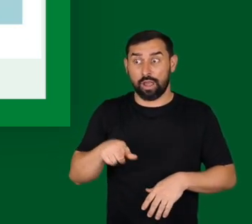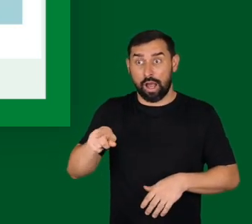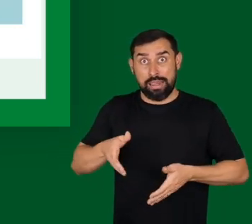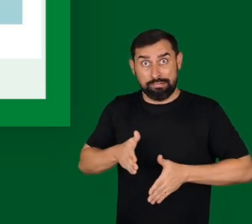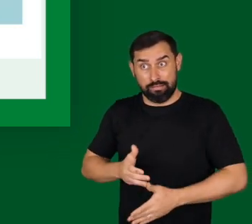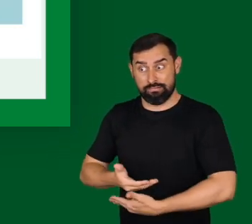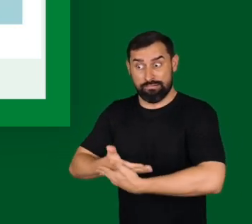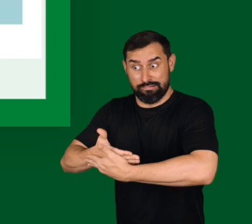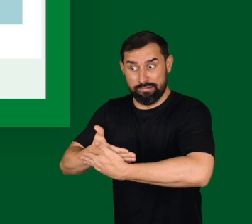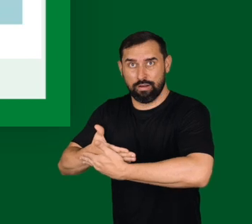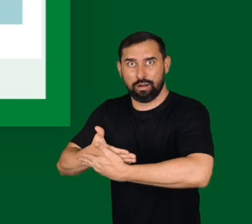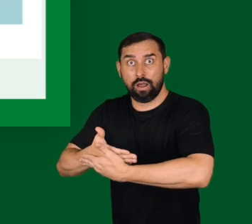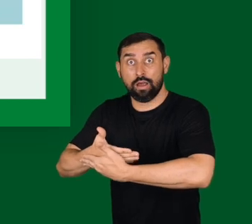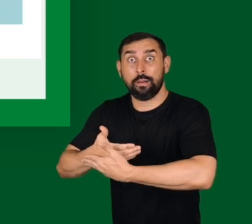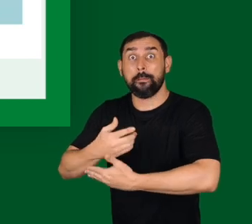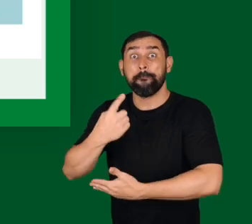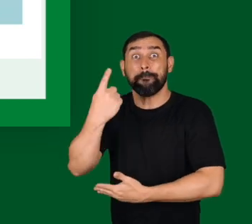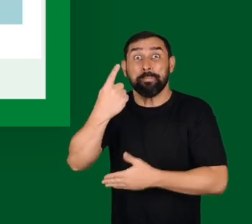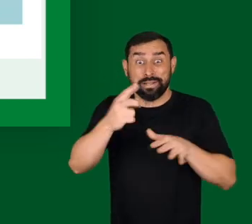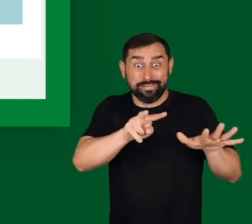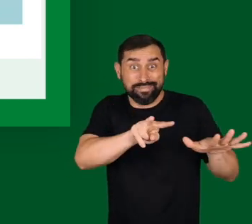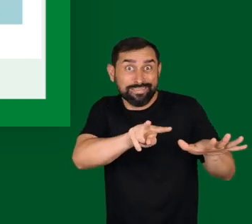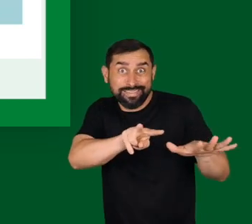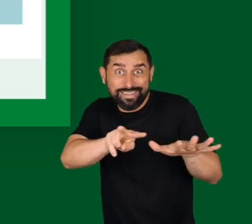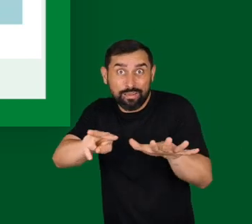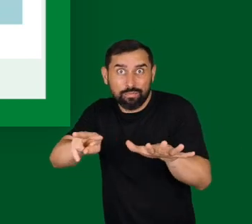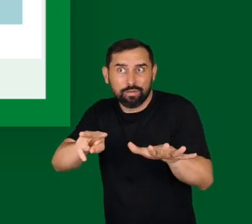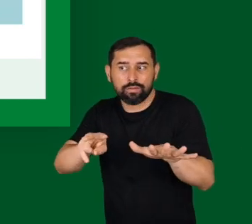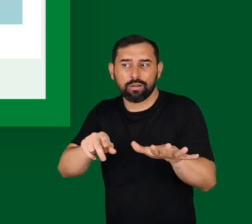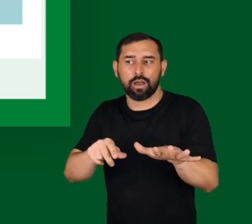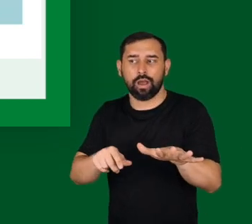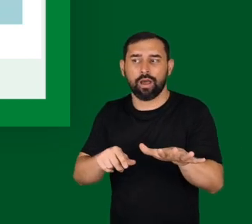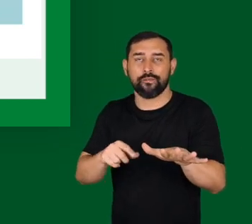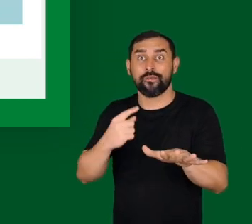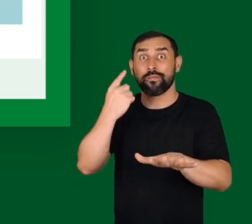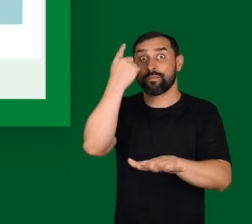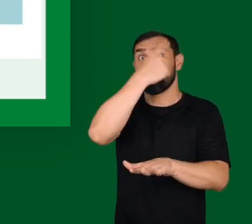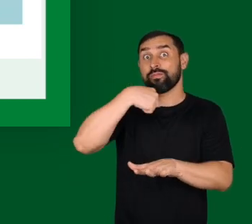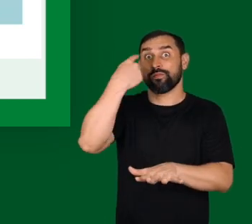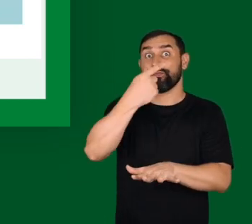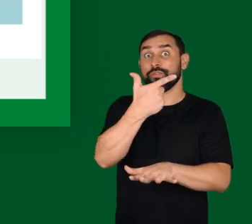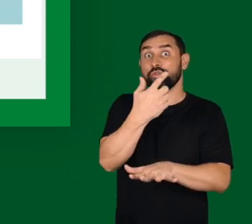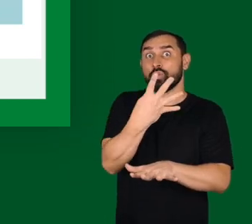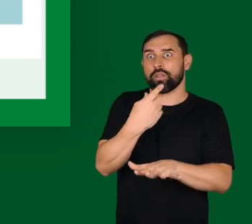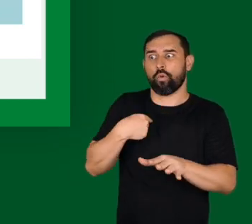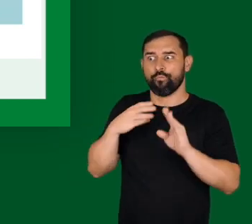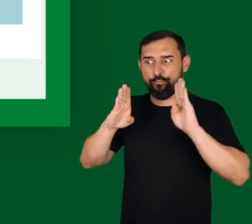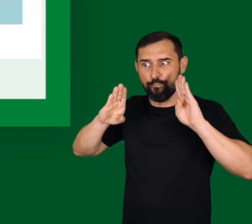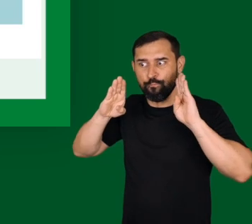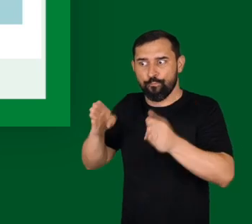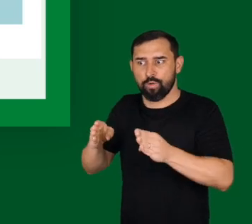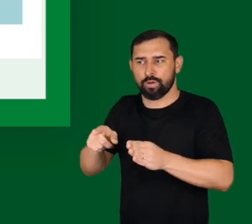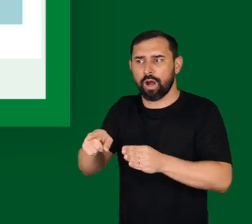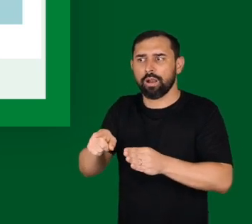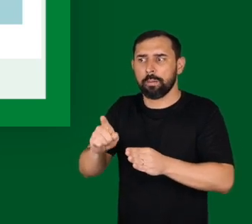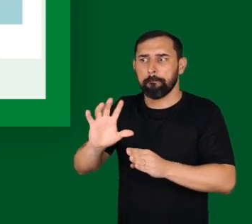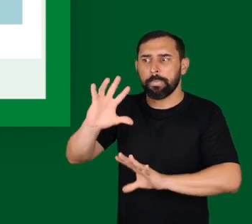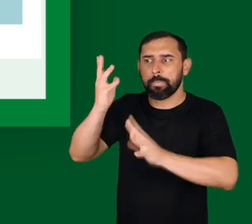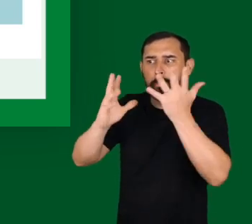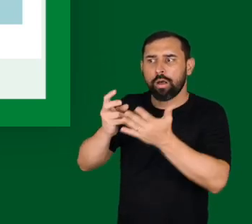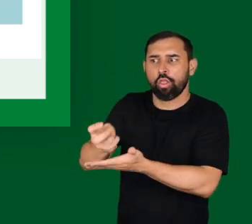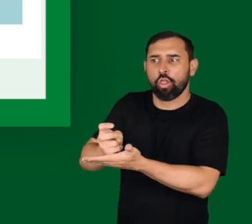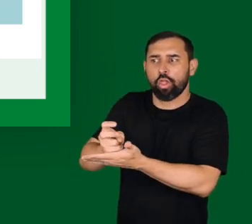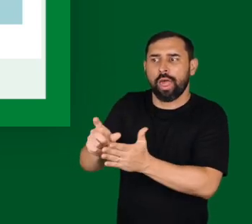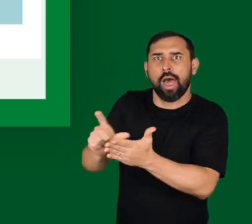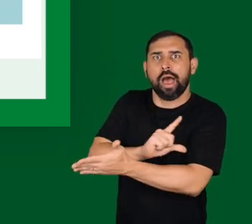convulsionar, lembra que eu falei lá no comecinho que as convulsões no período neonatal acontecem preferencialmente dentro da primeira semana de vida?